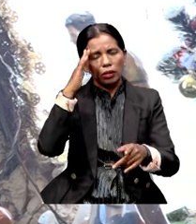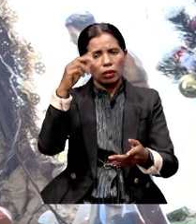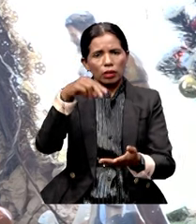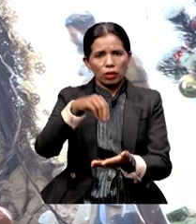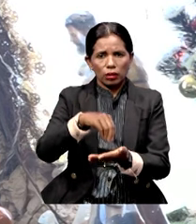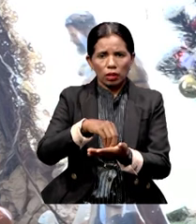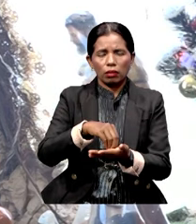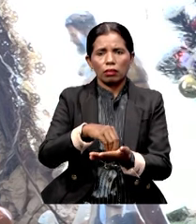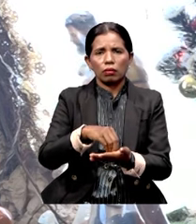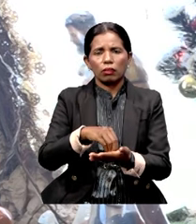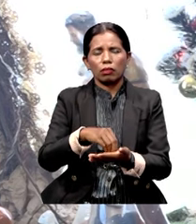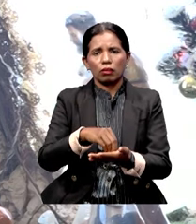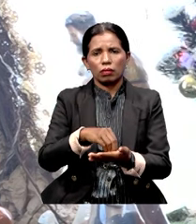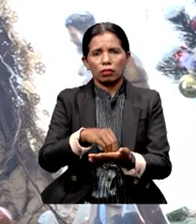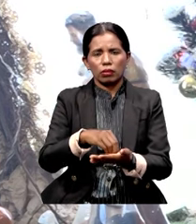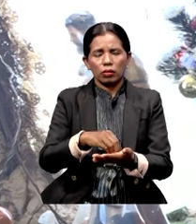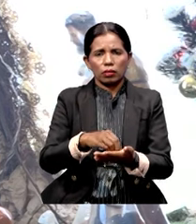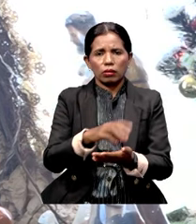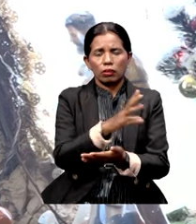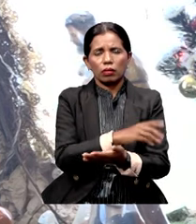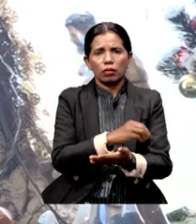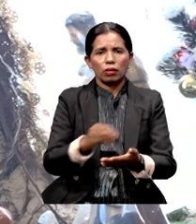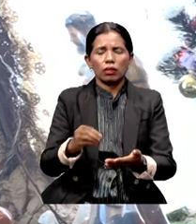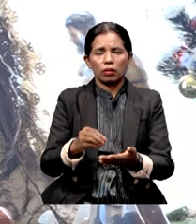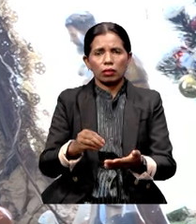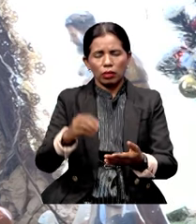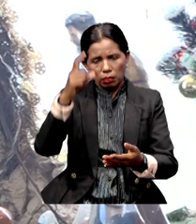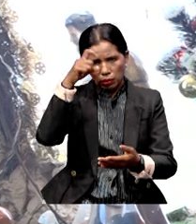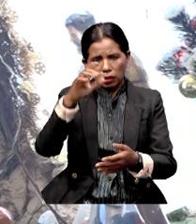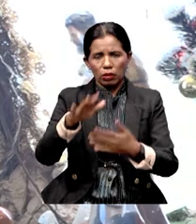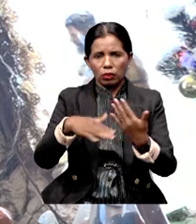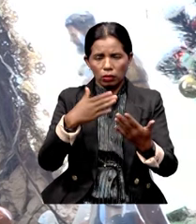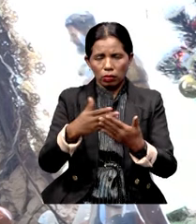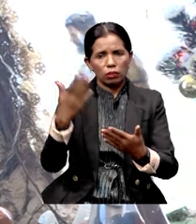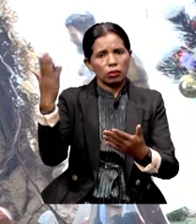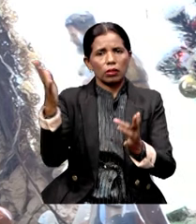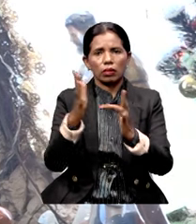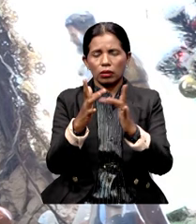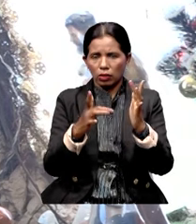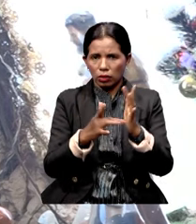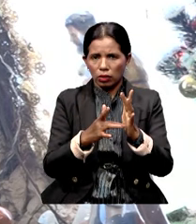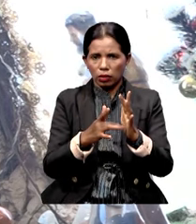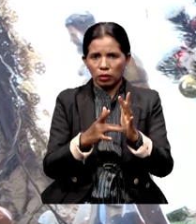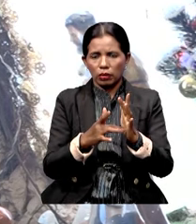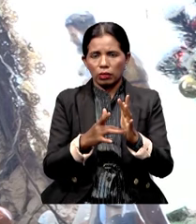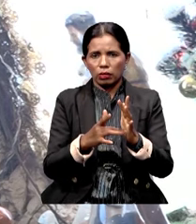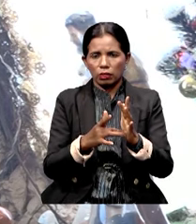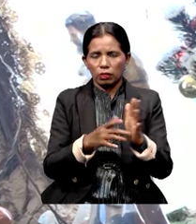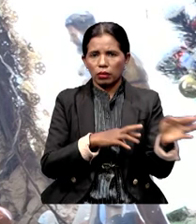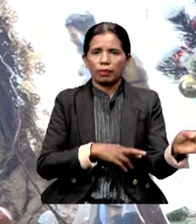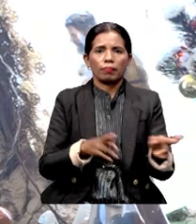metin nia opção moral fundamental i a Jesus. Hori sai